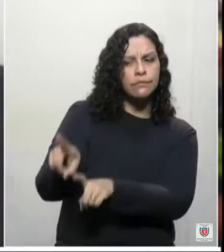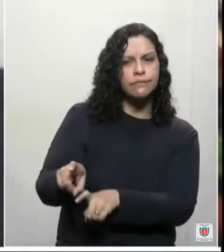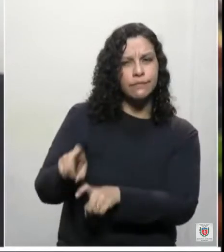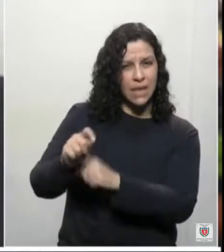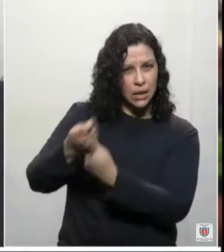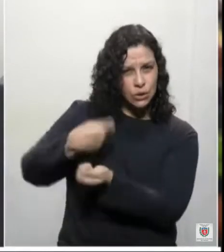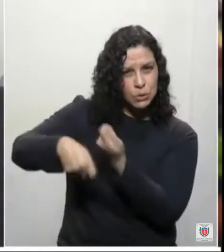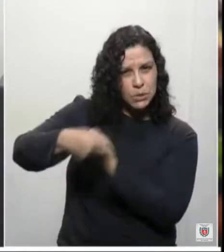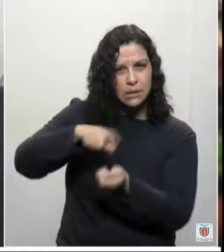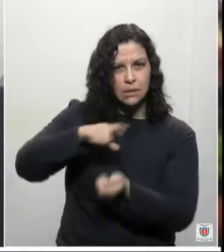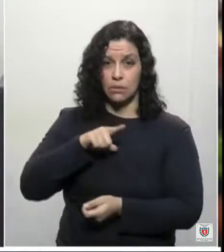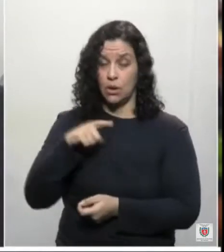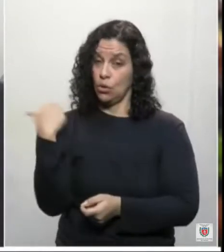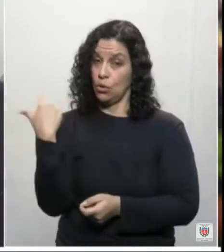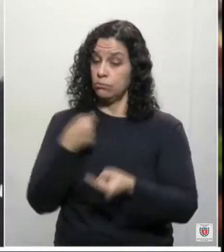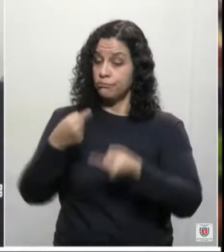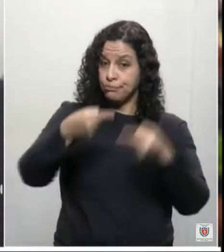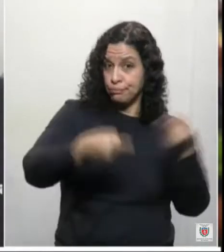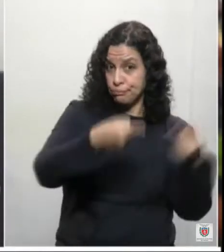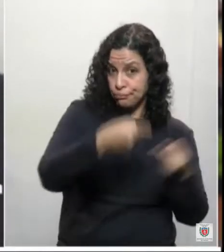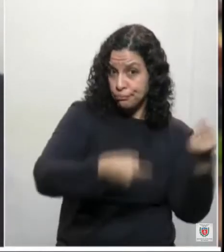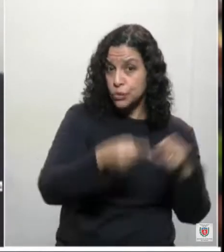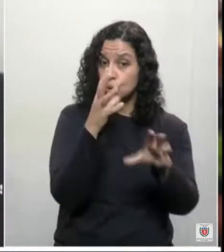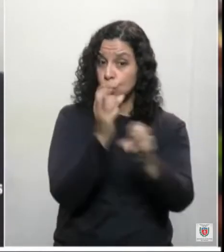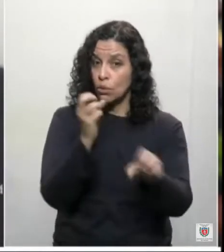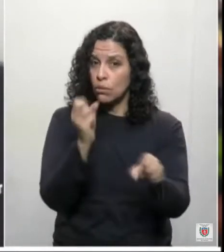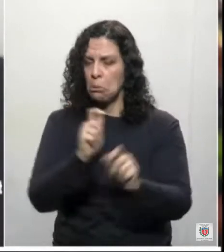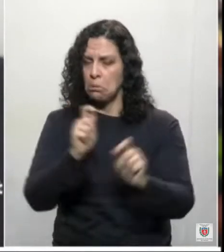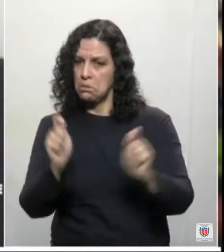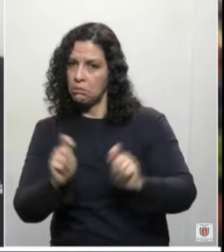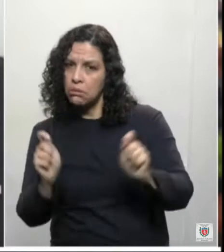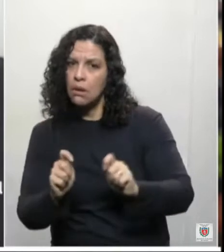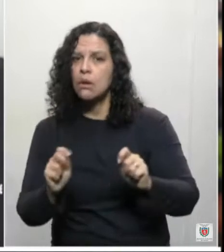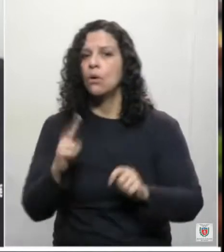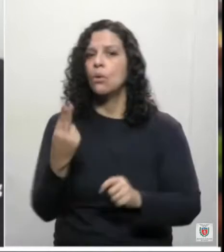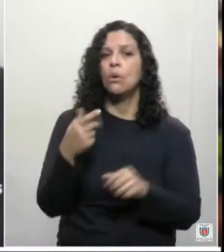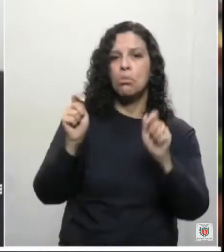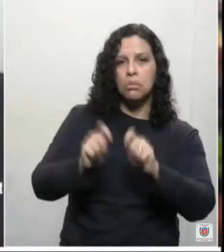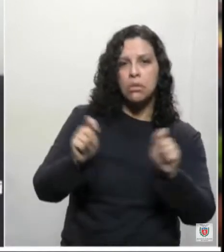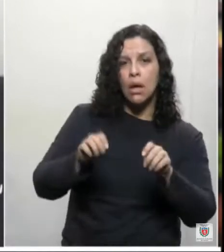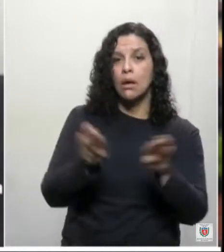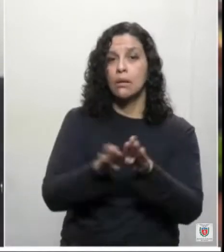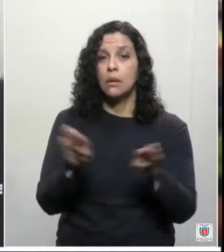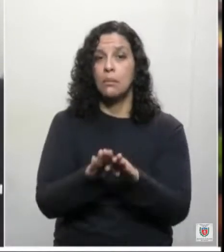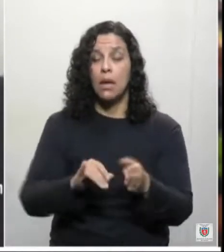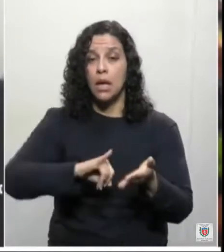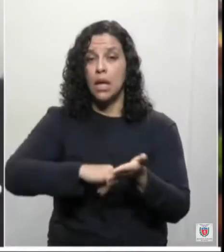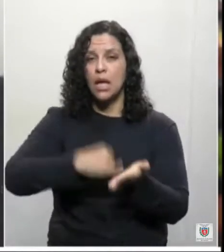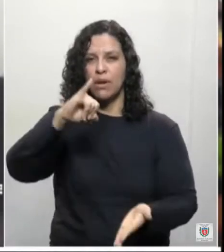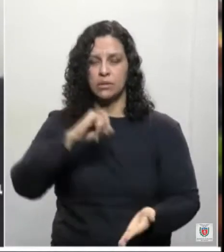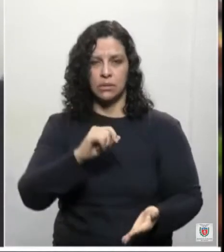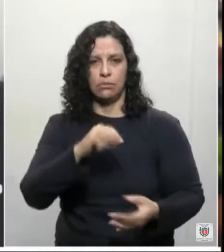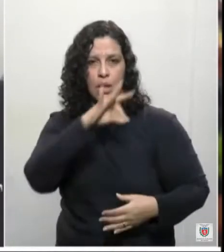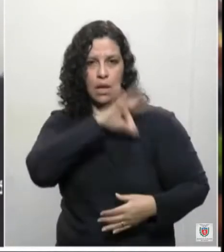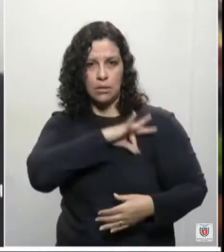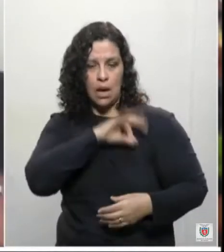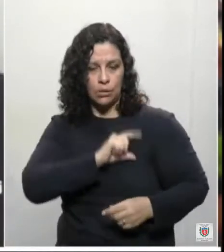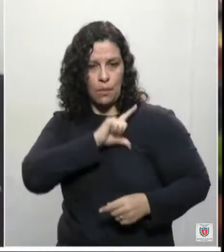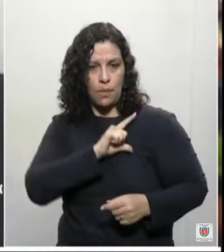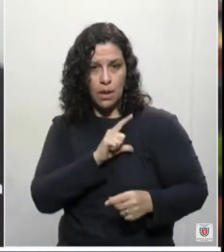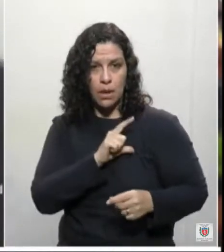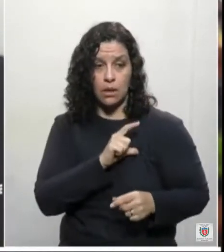ano passado a gente discutia números sobre as condições ou não de se dar a reposição inflacionária dos servidores, os números do Paraná,